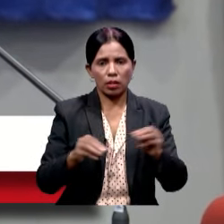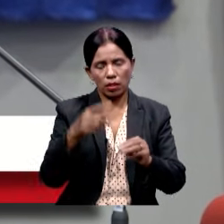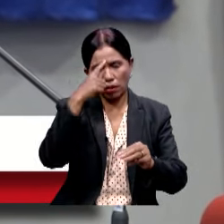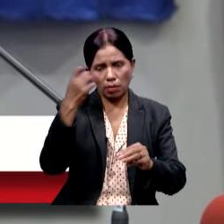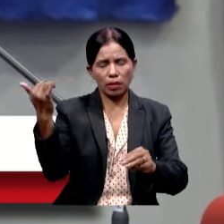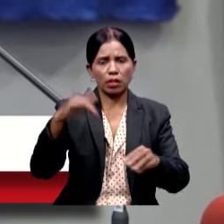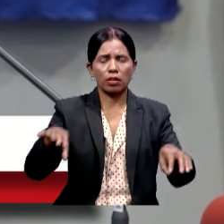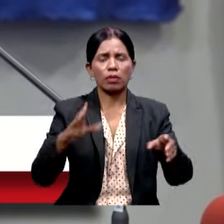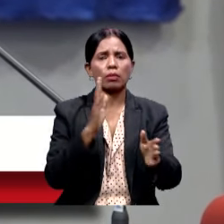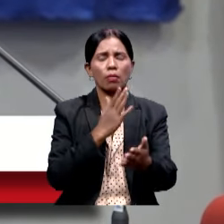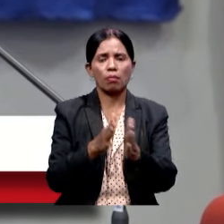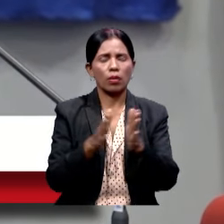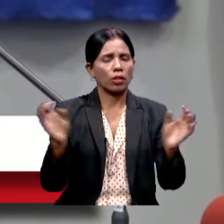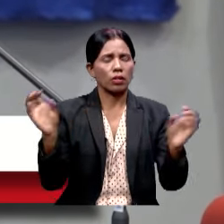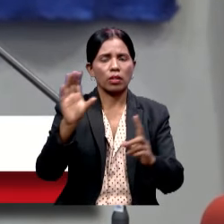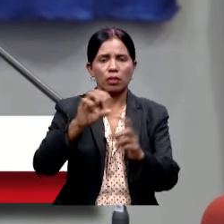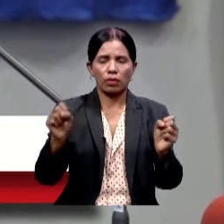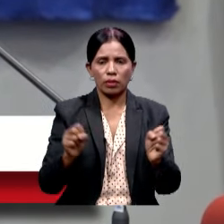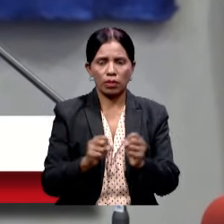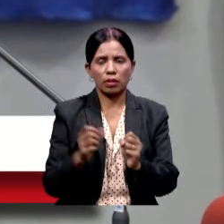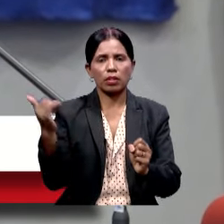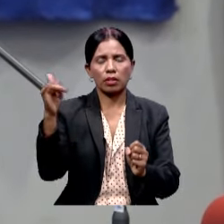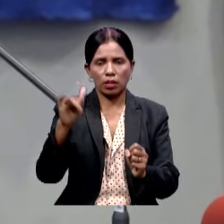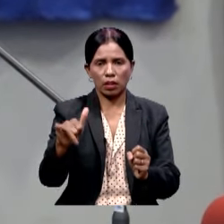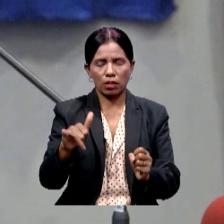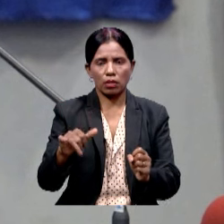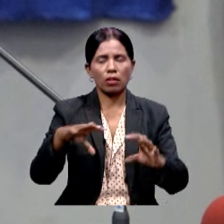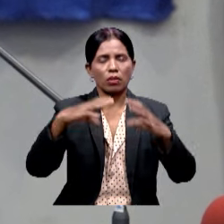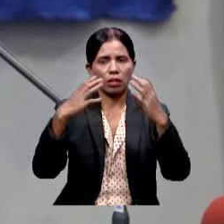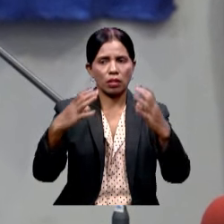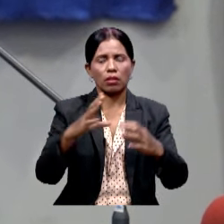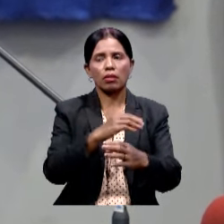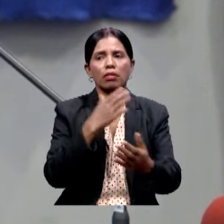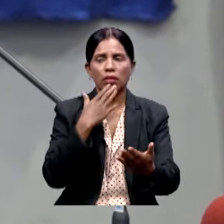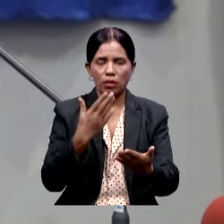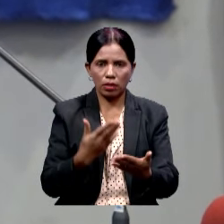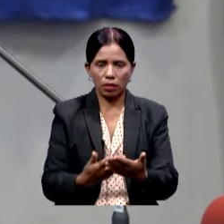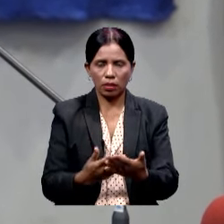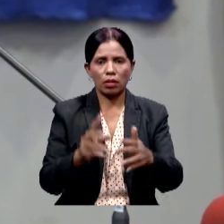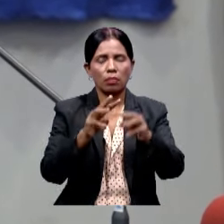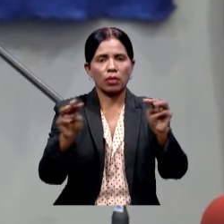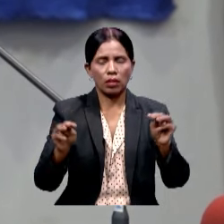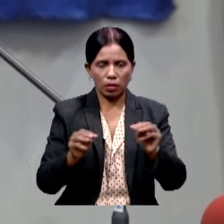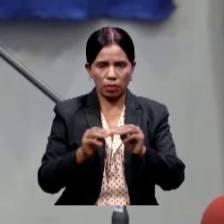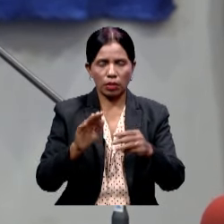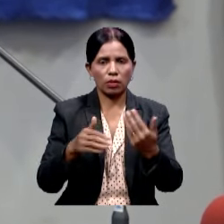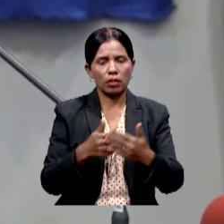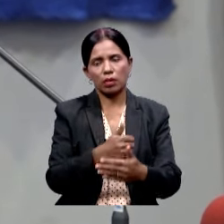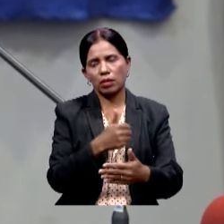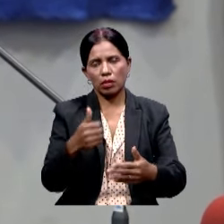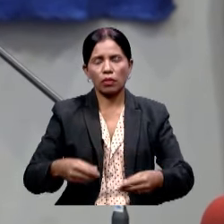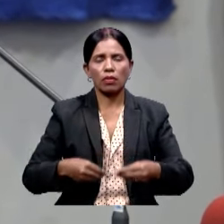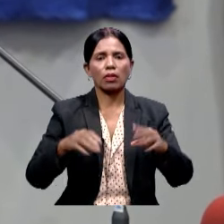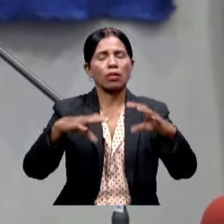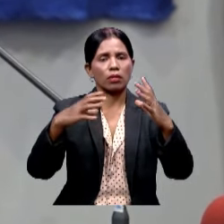papel, bota lá o seu segredo. Se não papel, ele é maca. Conselho consultivo municipal. Se for conselho para